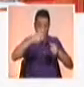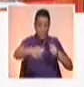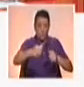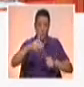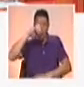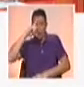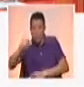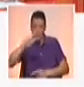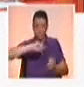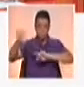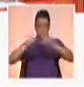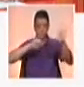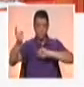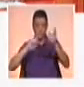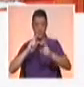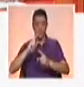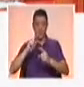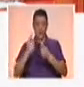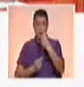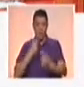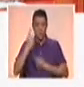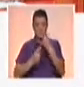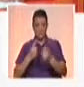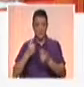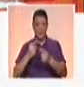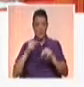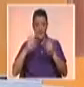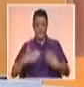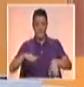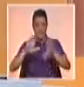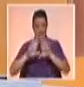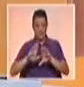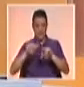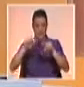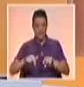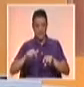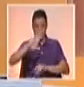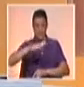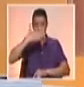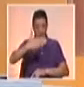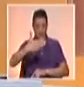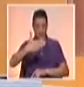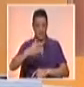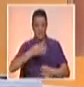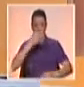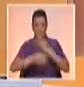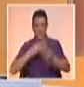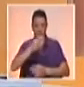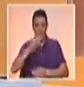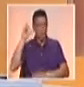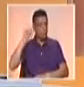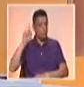possível. Em algumas situações, imagino que não seja possível. E nessa primeira idade, estava-me a falar que é